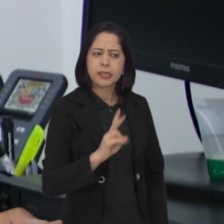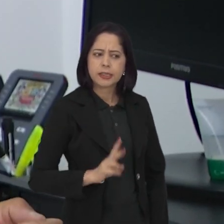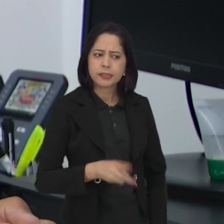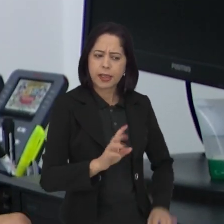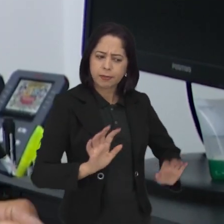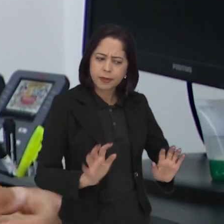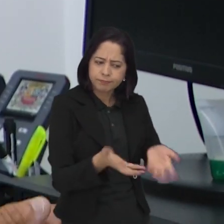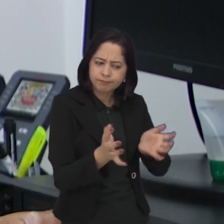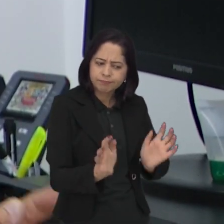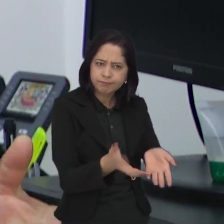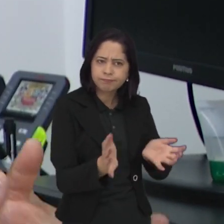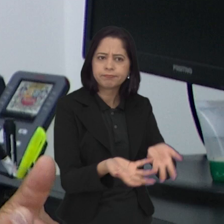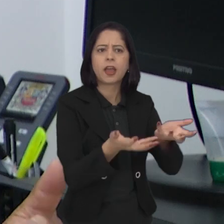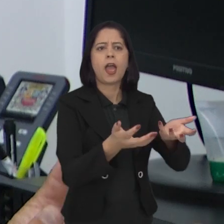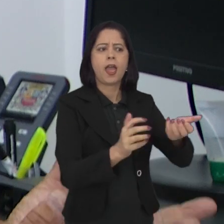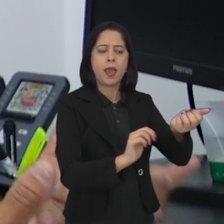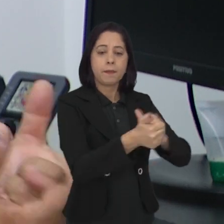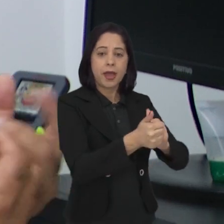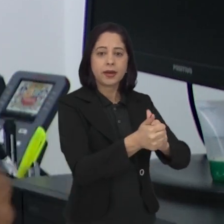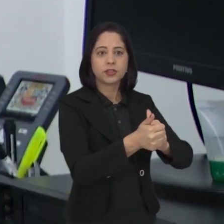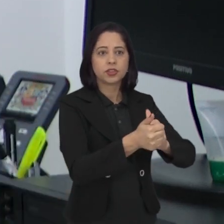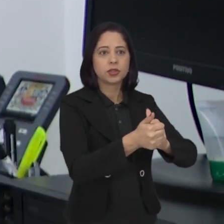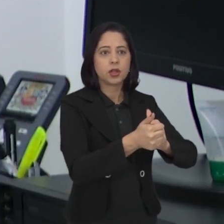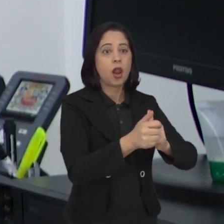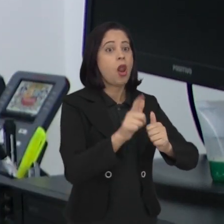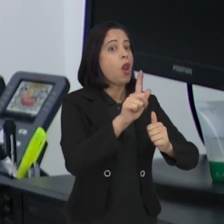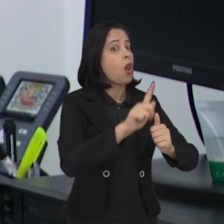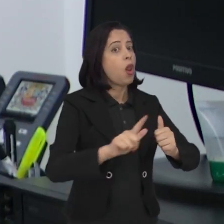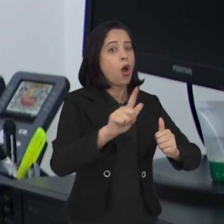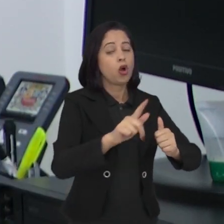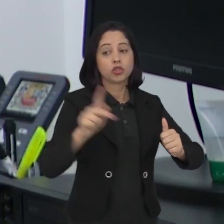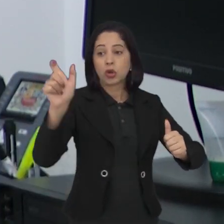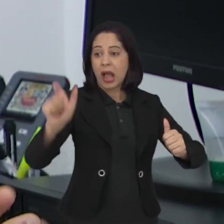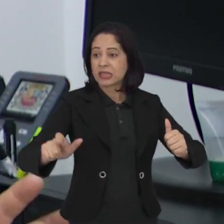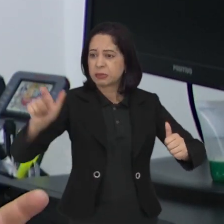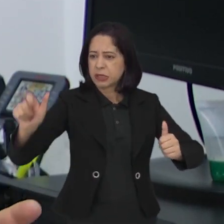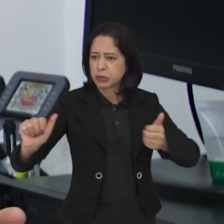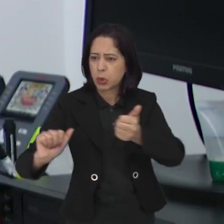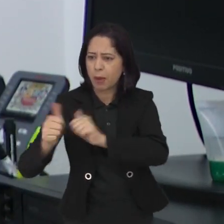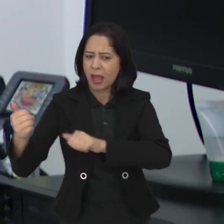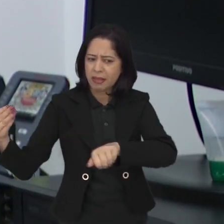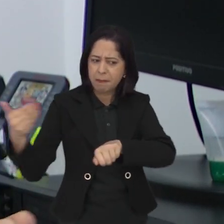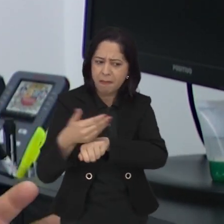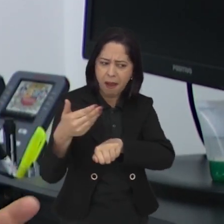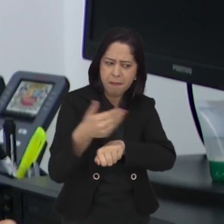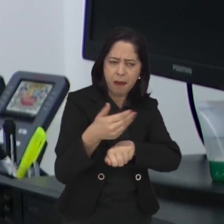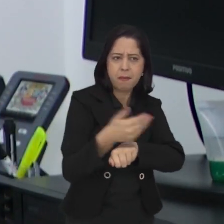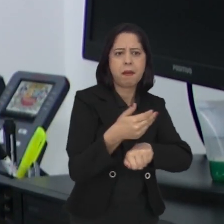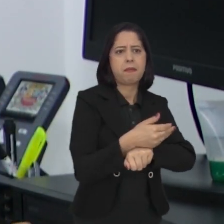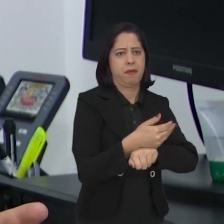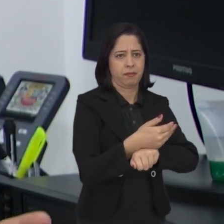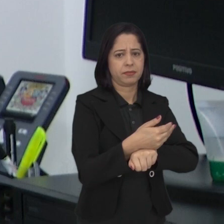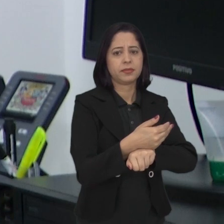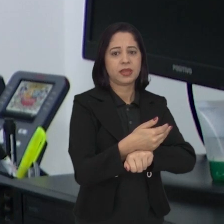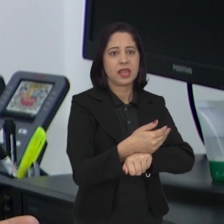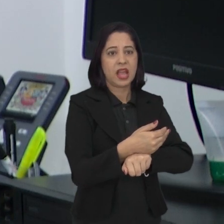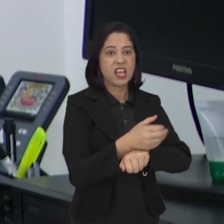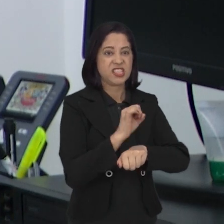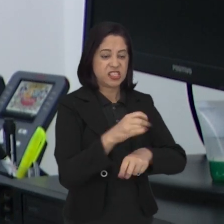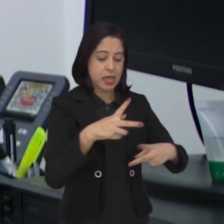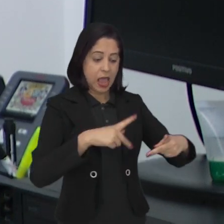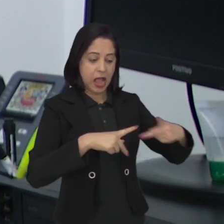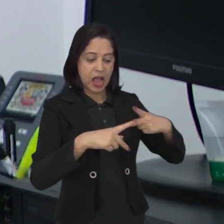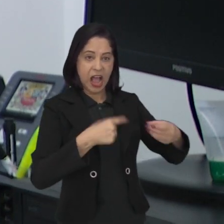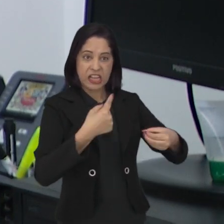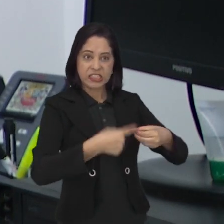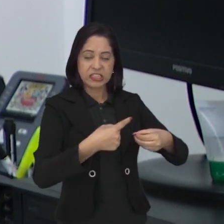quanto mais você incentiva, mais pessoas boas vão chegando para as modalidades. E isso é fundamental. Uma cidade que